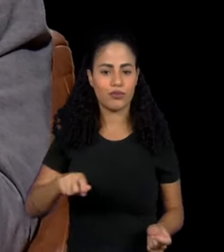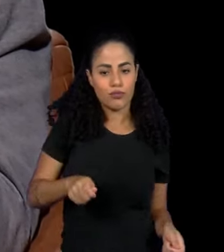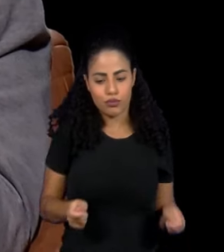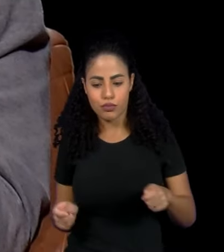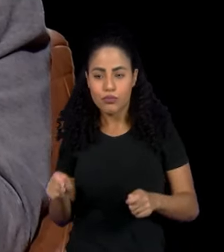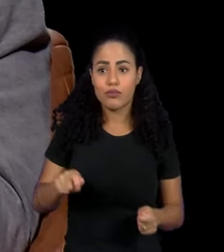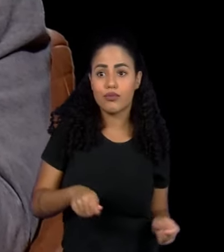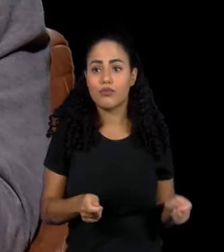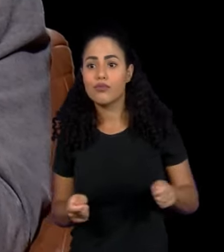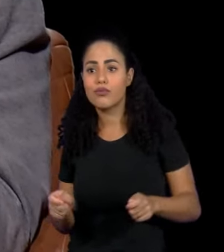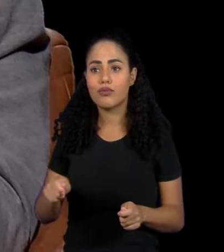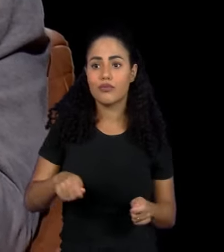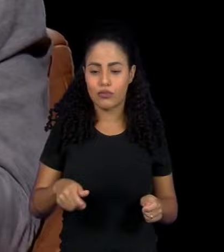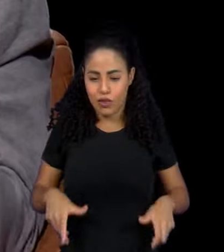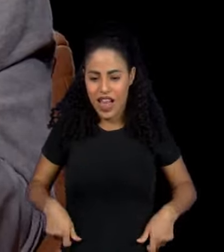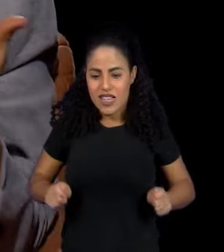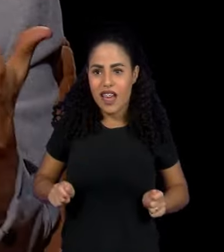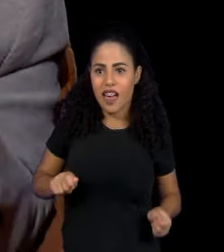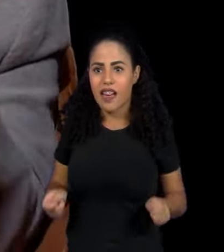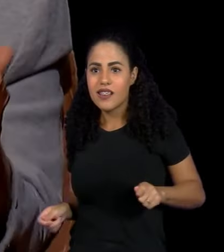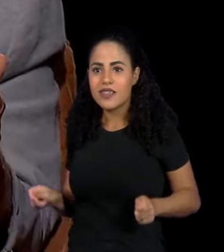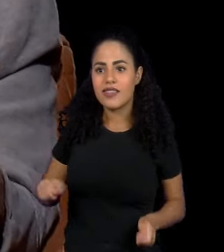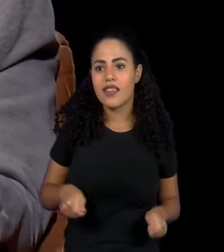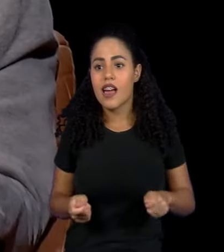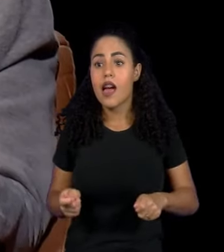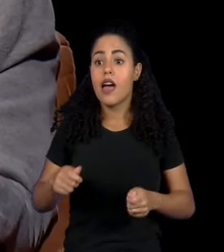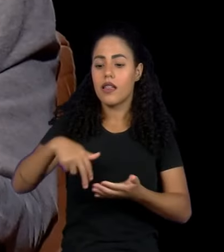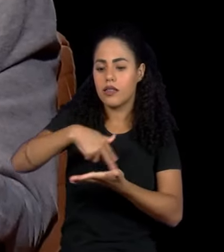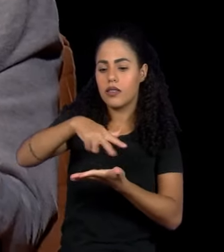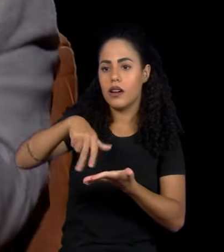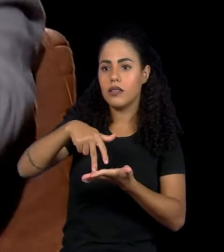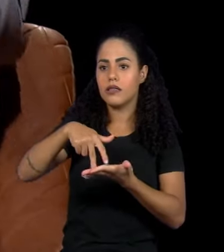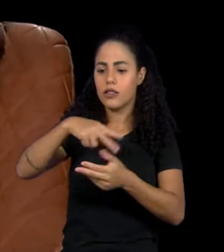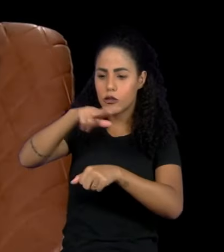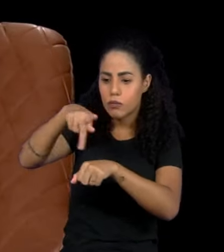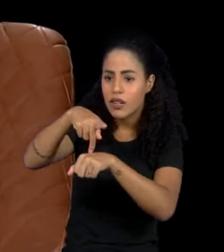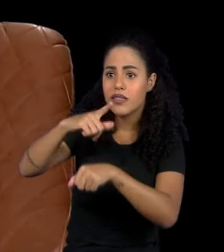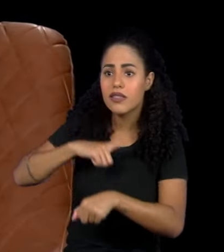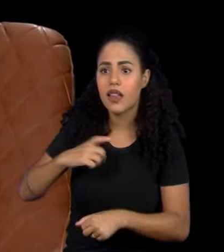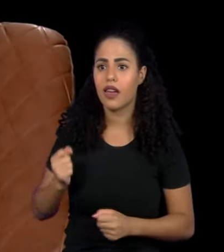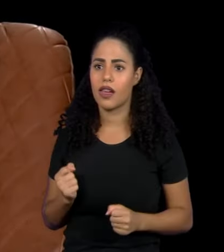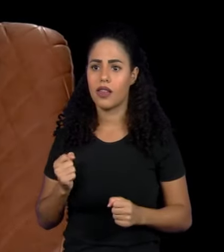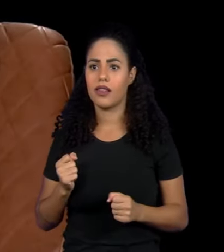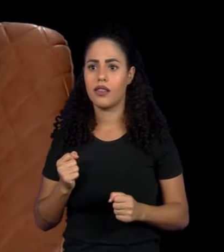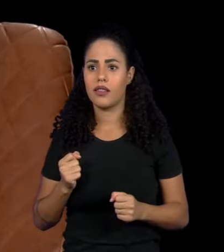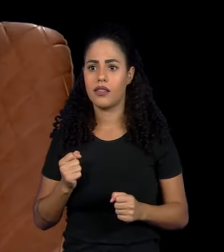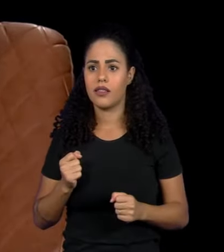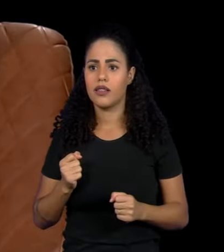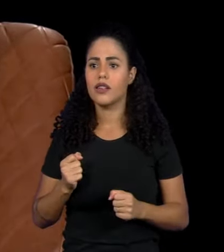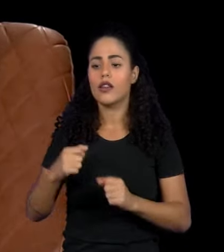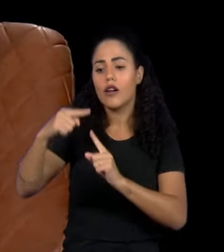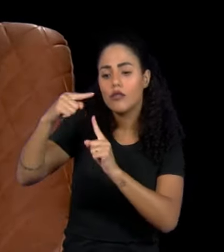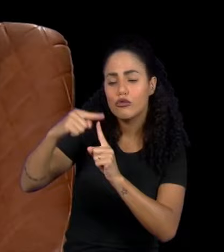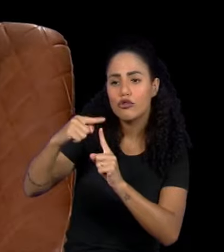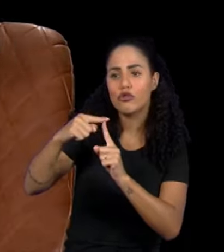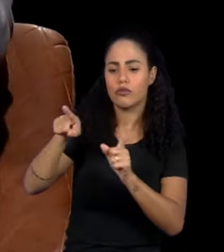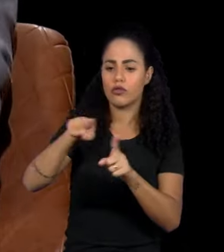que representa a dança brasileira, que está em todo o país. A gente falar de carimbó lá em